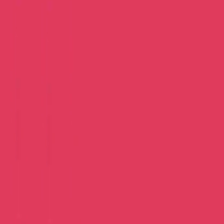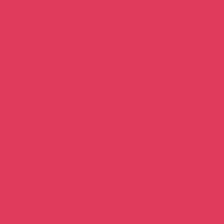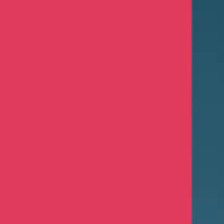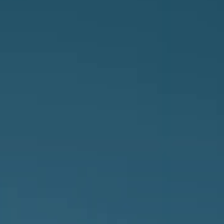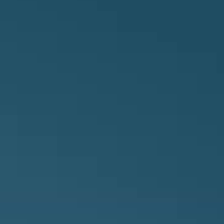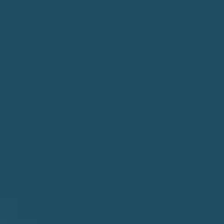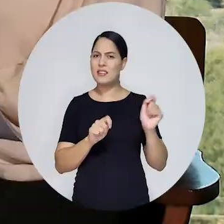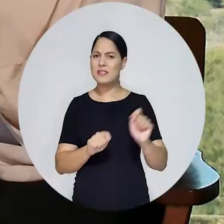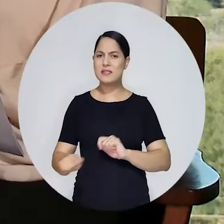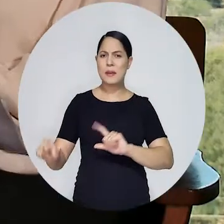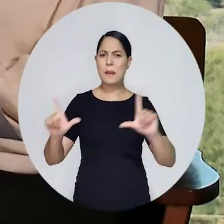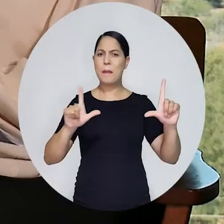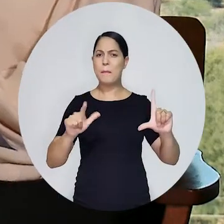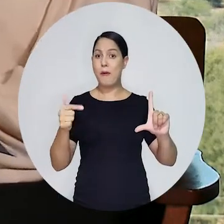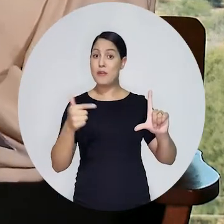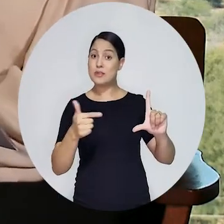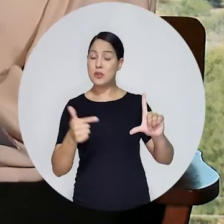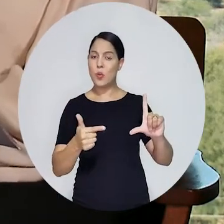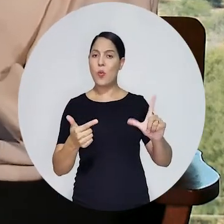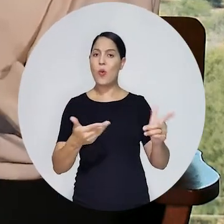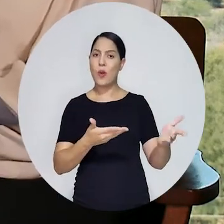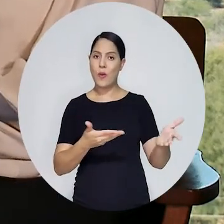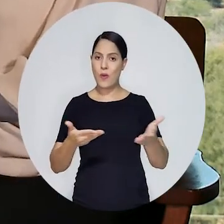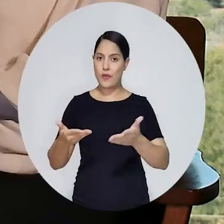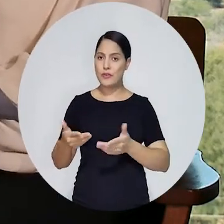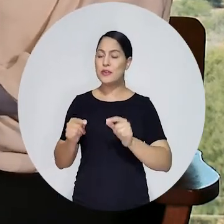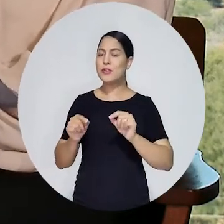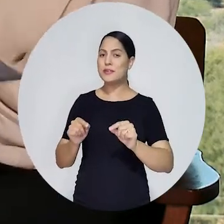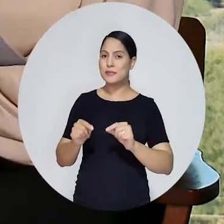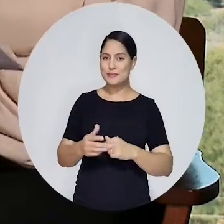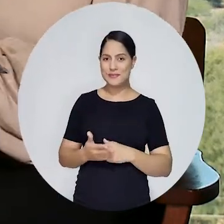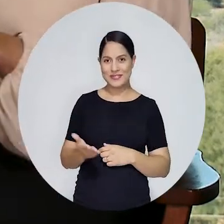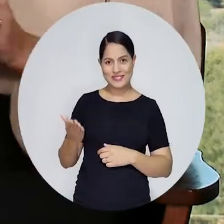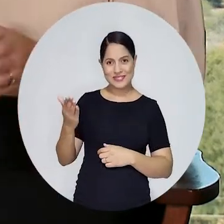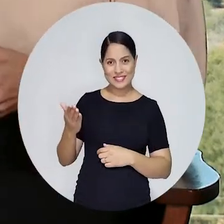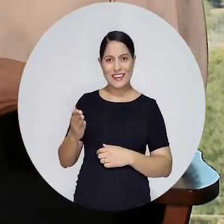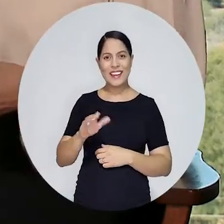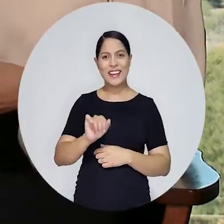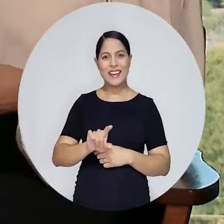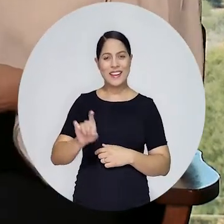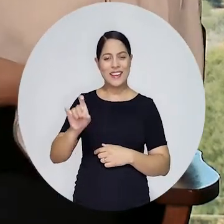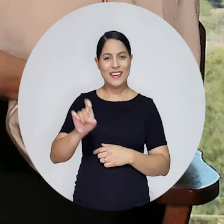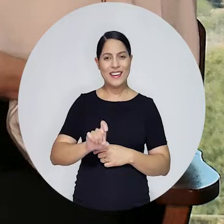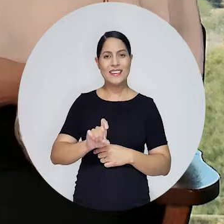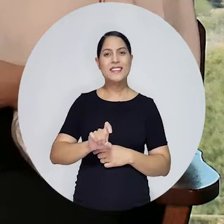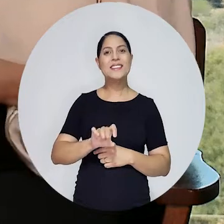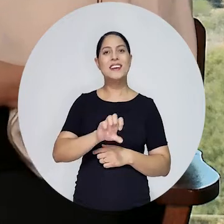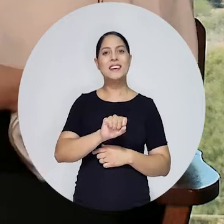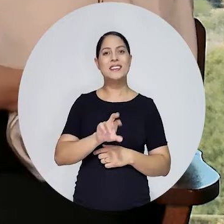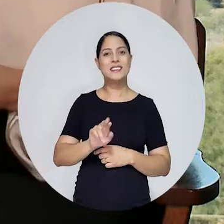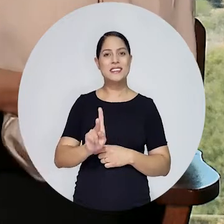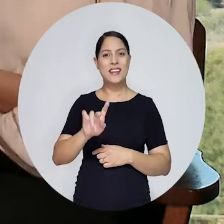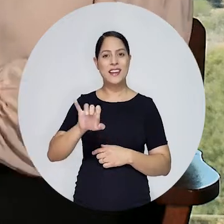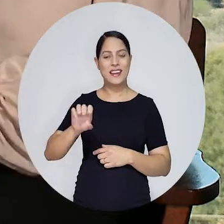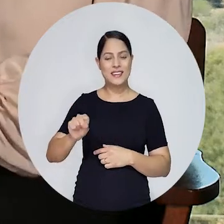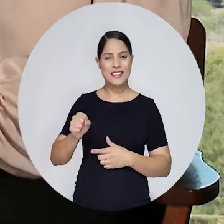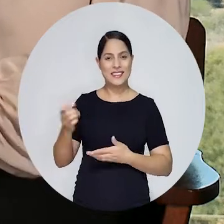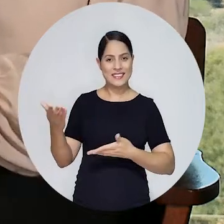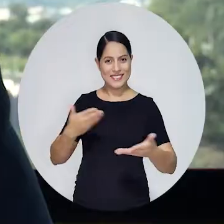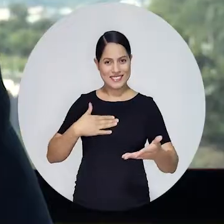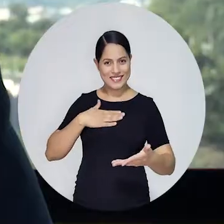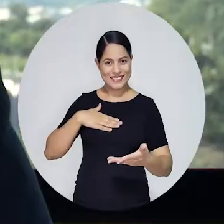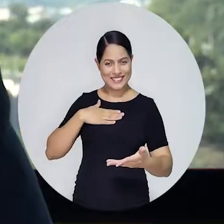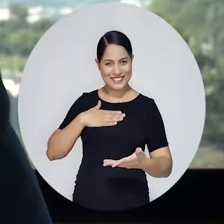Acompanhe. E neste segundo bloco, a gente recebe o Procurador Nacional de Defesa das Prerrogativas, que está aqui ao meu lado, Alex